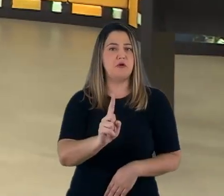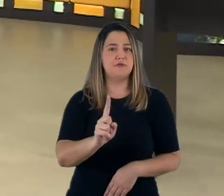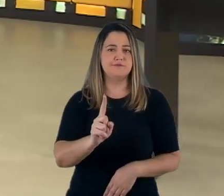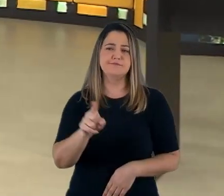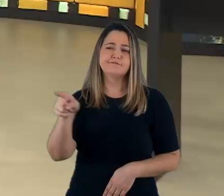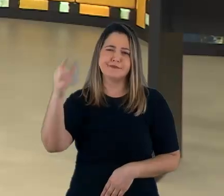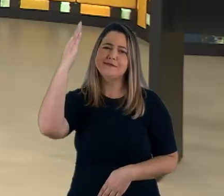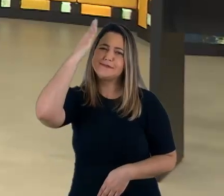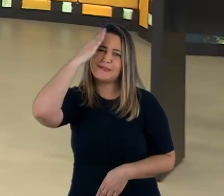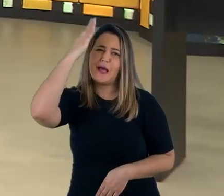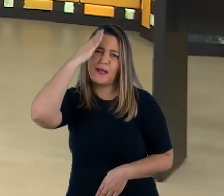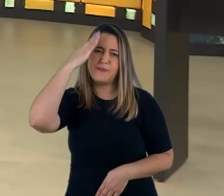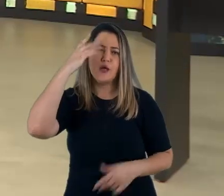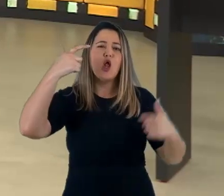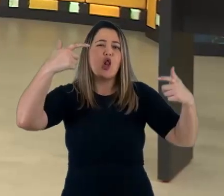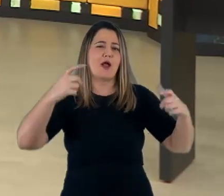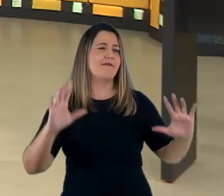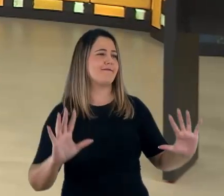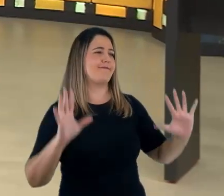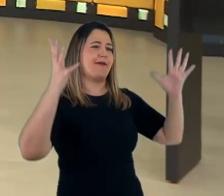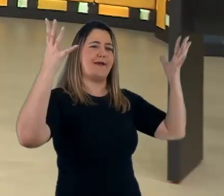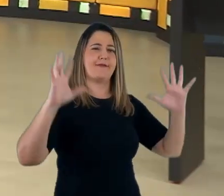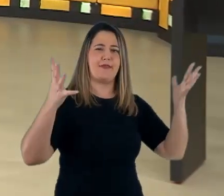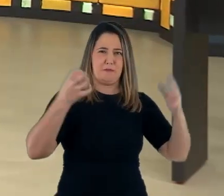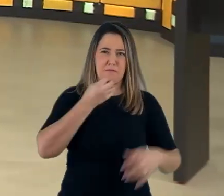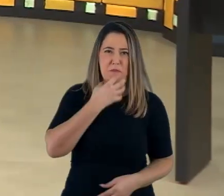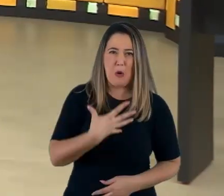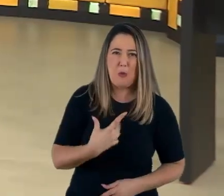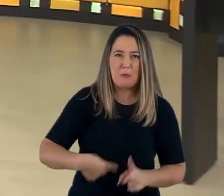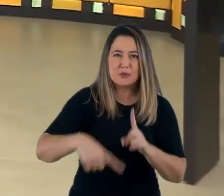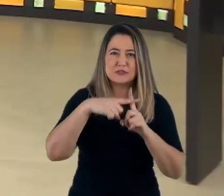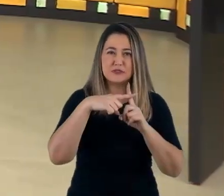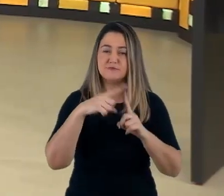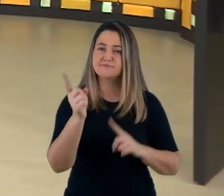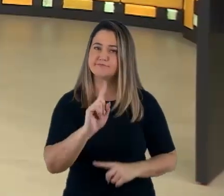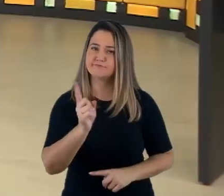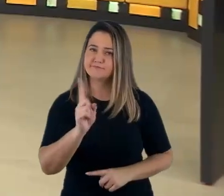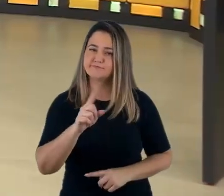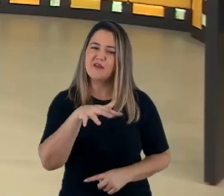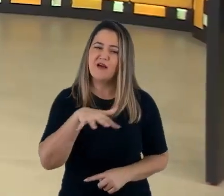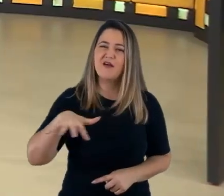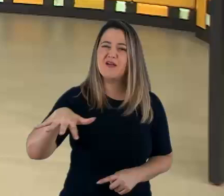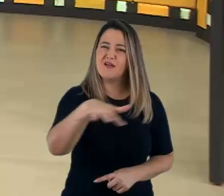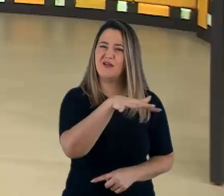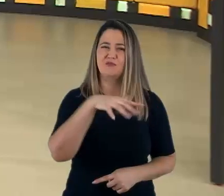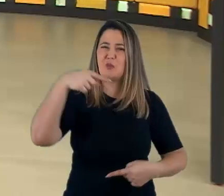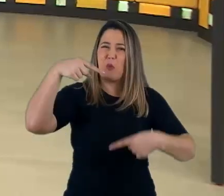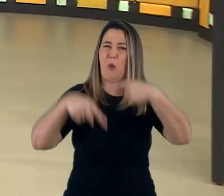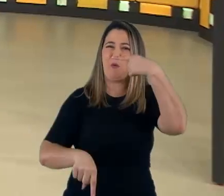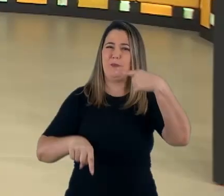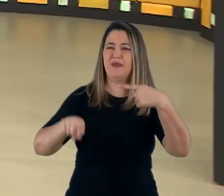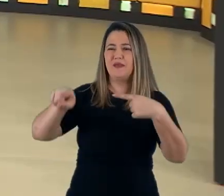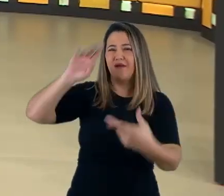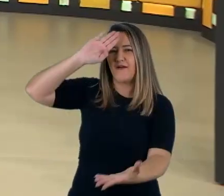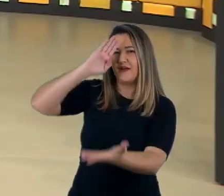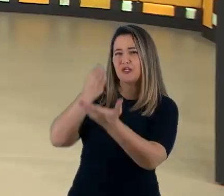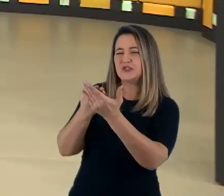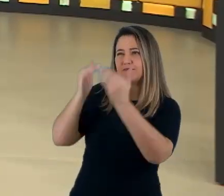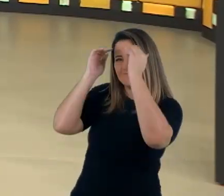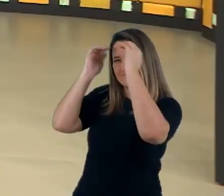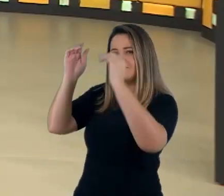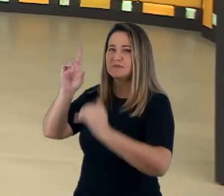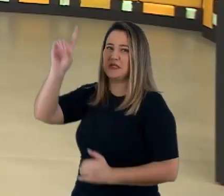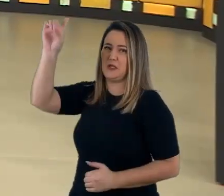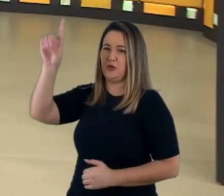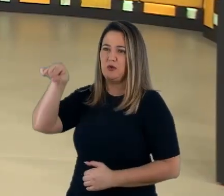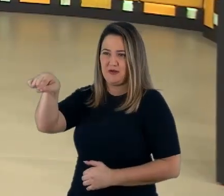sabia que aquele não seria um ambiente bom para ele. O clima não condizia com as suas convicções religiosas e ele não ia ceder